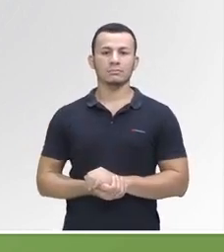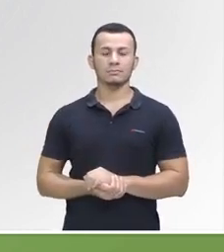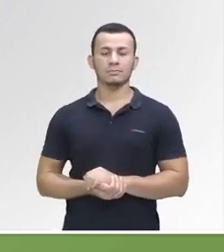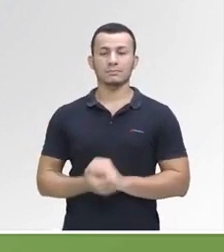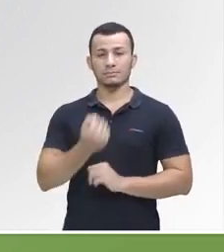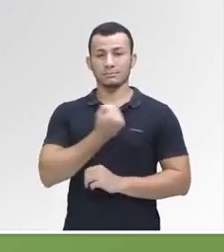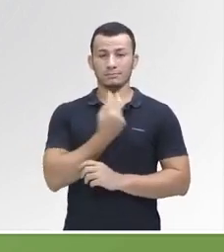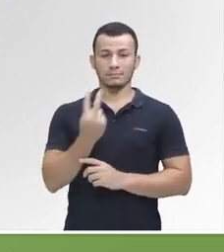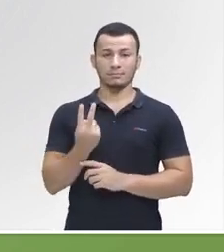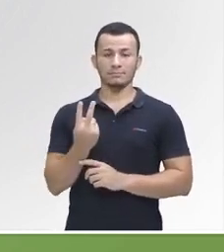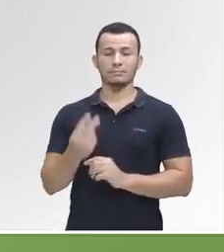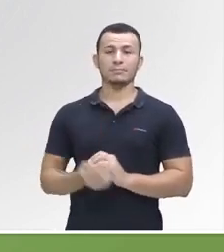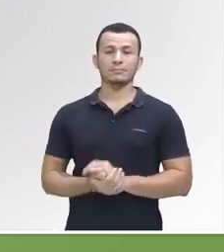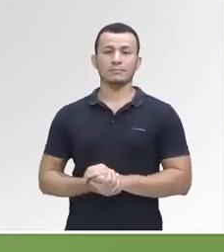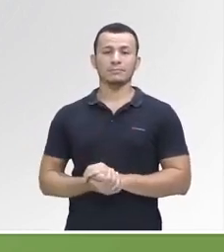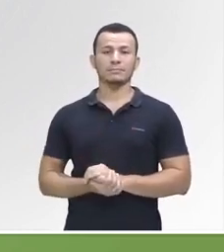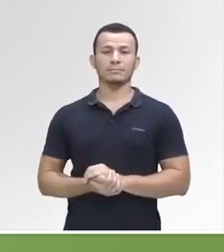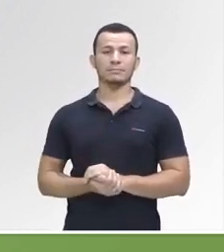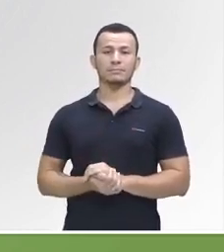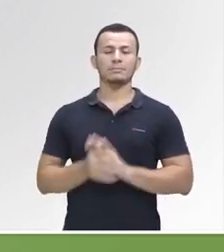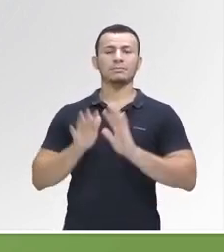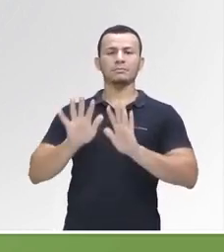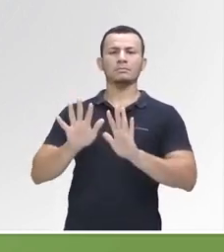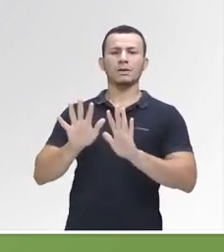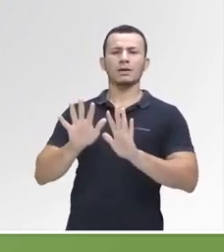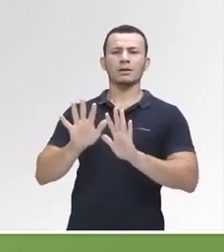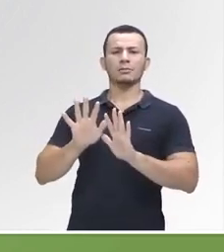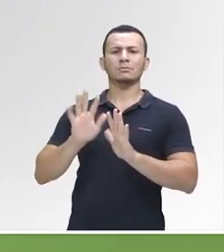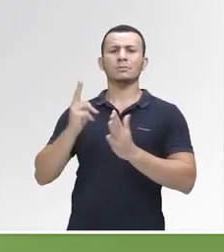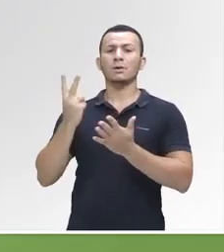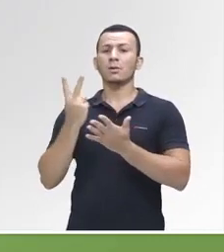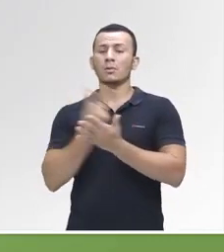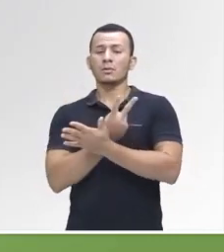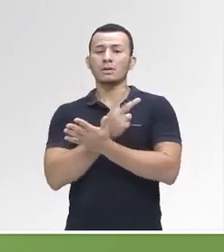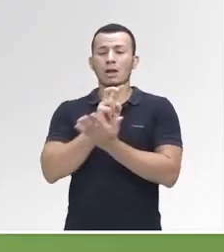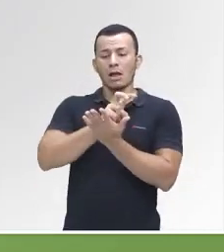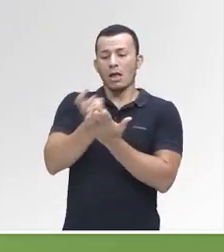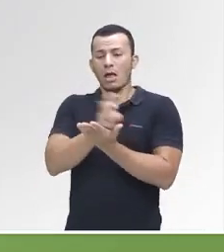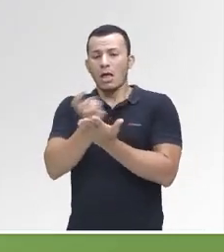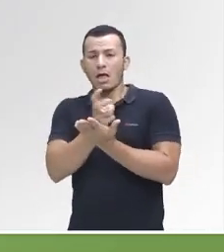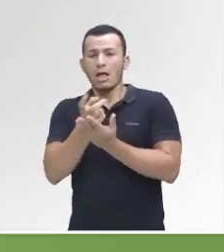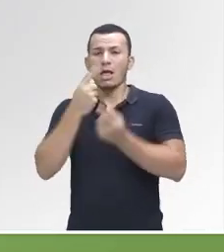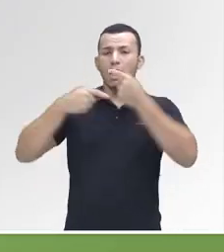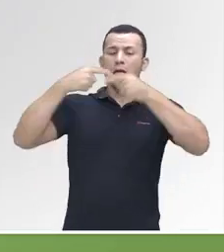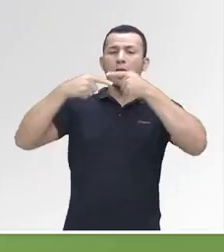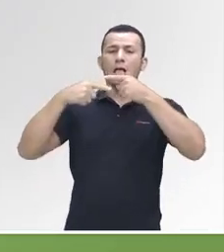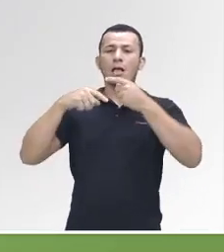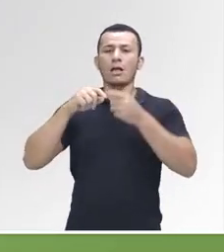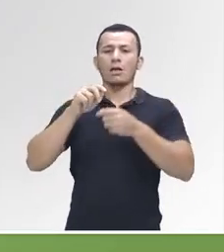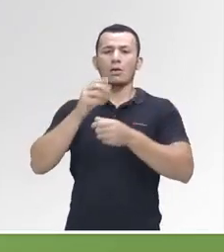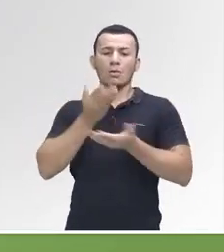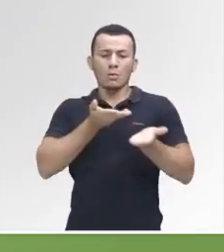Segunda questão. O que se deve fazer em casos de convulsão?